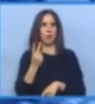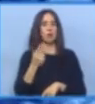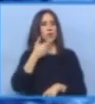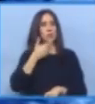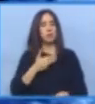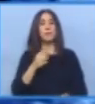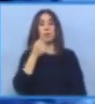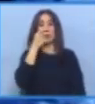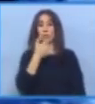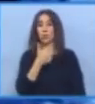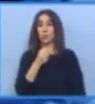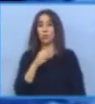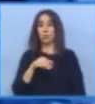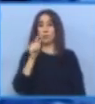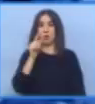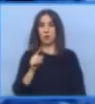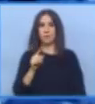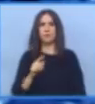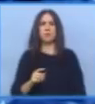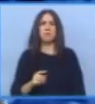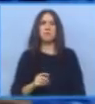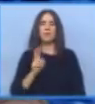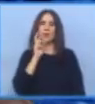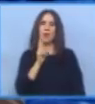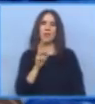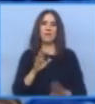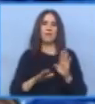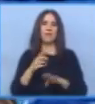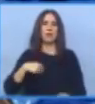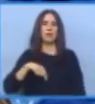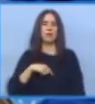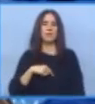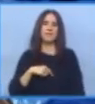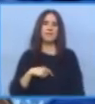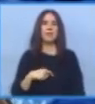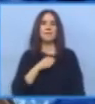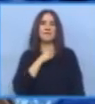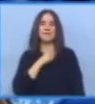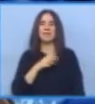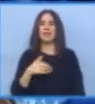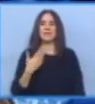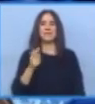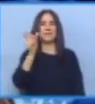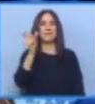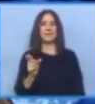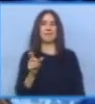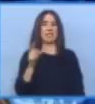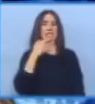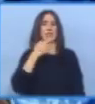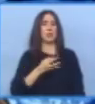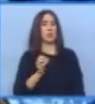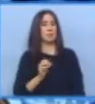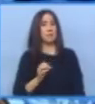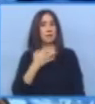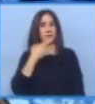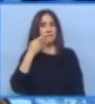aspecto, o Tomé, que a gente olha às vezes com certo desdém, não acreditou, falta